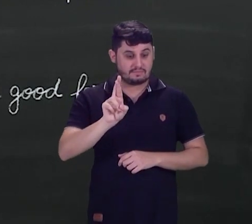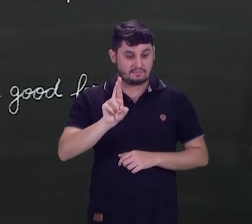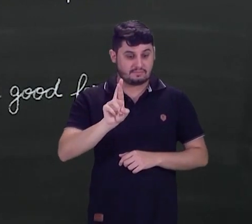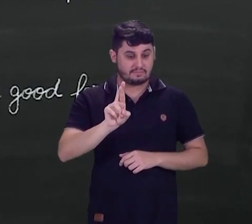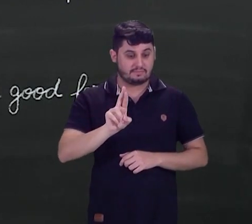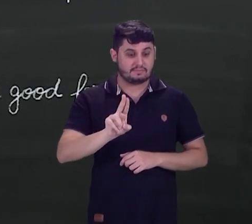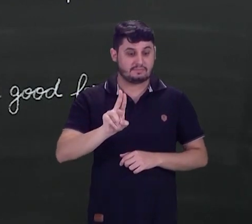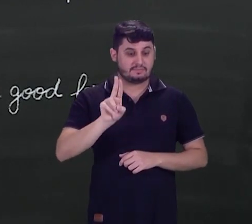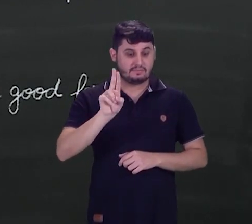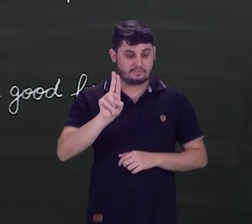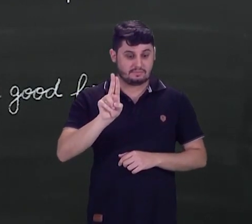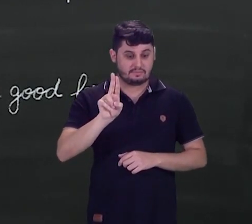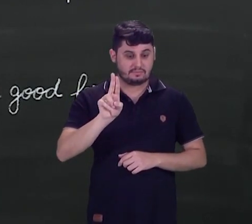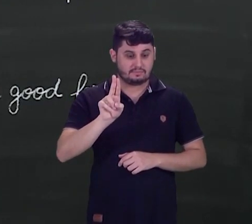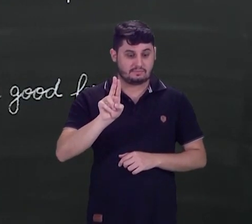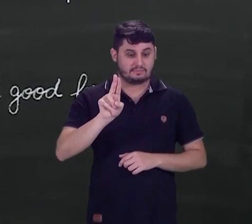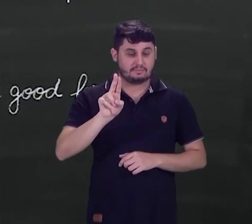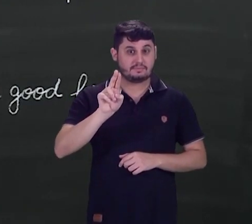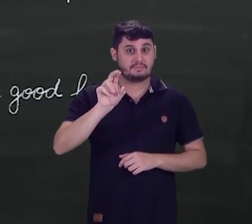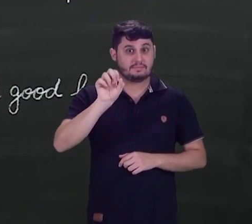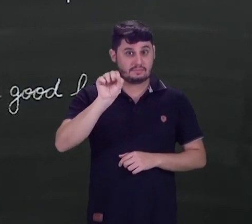R, U,